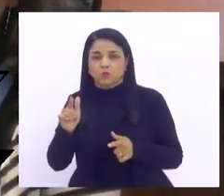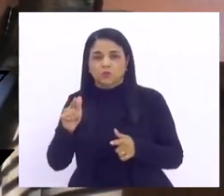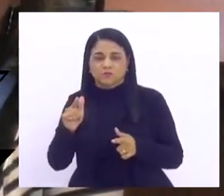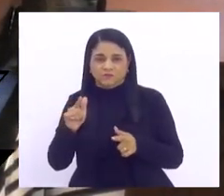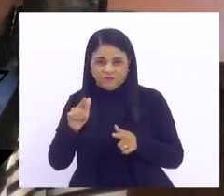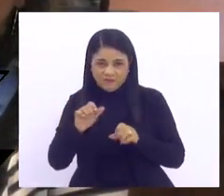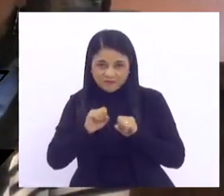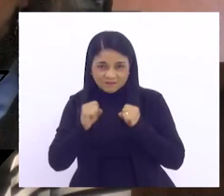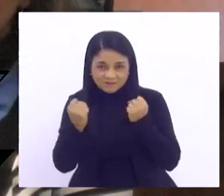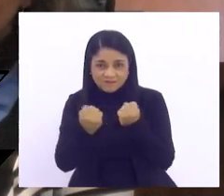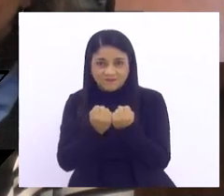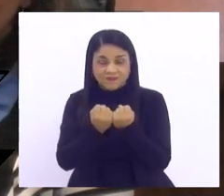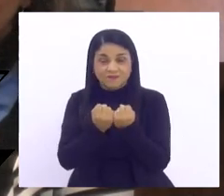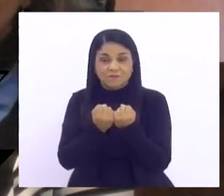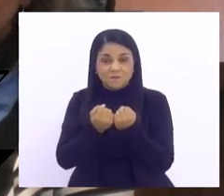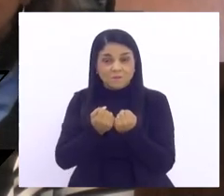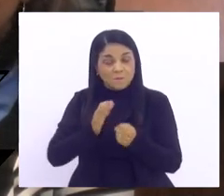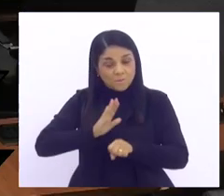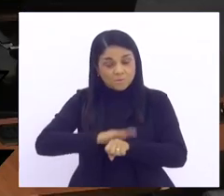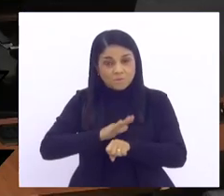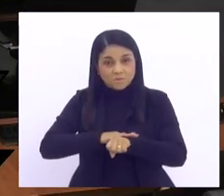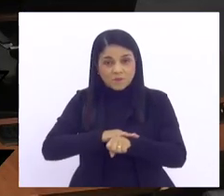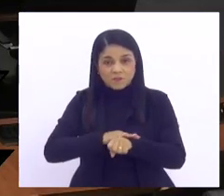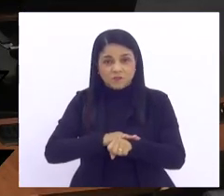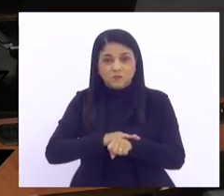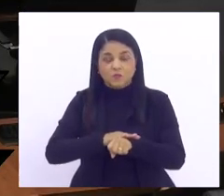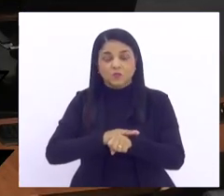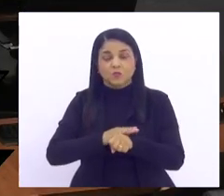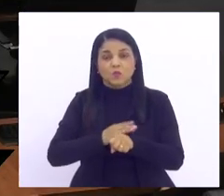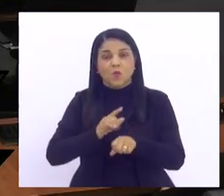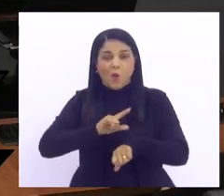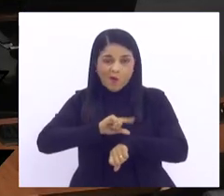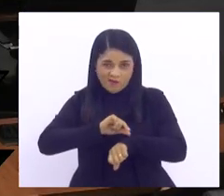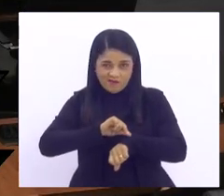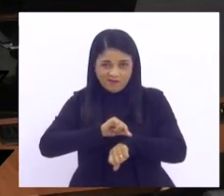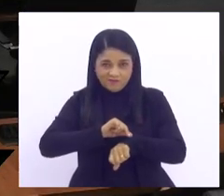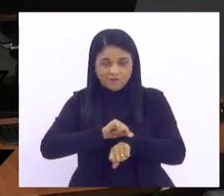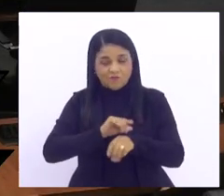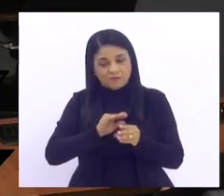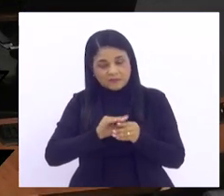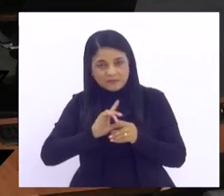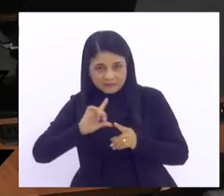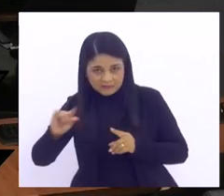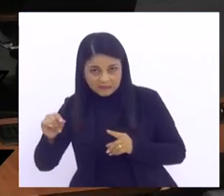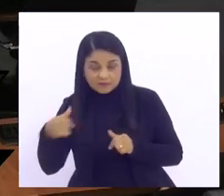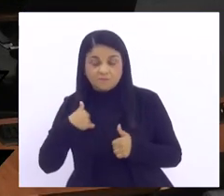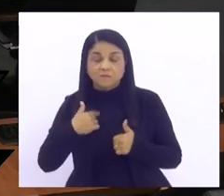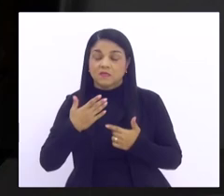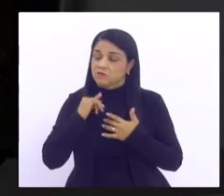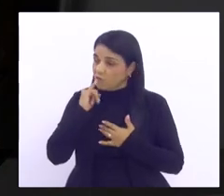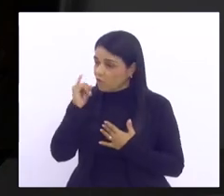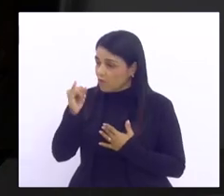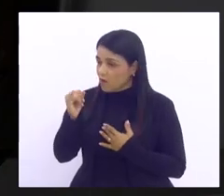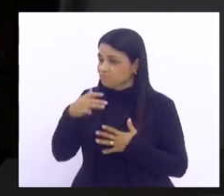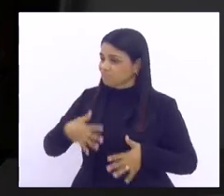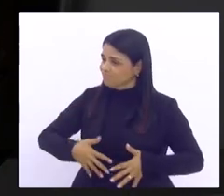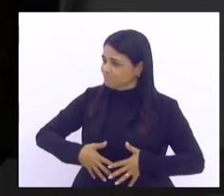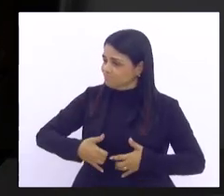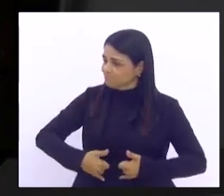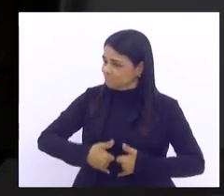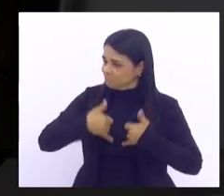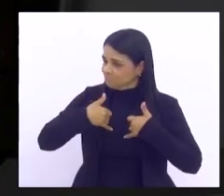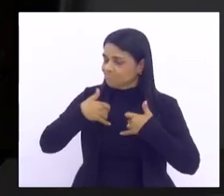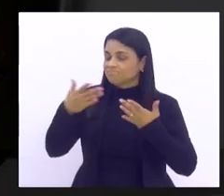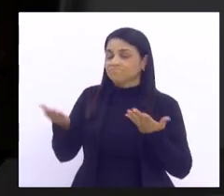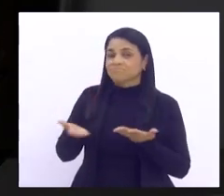vou precisar ir, mas digo que, honradamente, digo, Márcio, você, Vossa Excelência, aqui